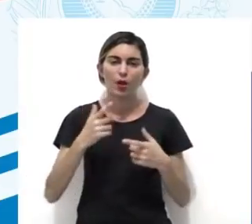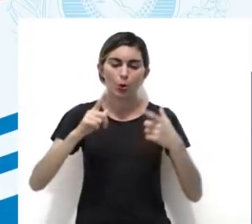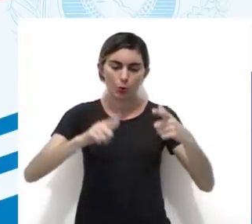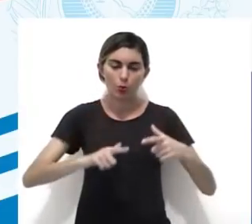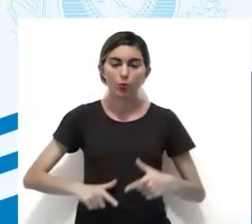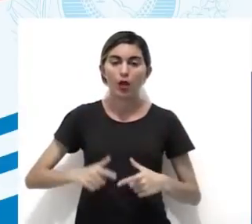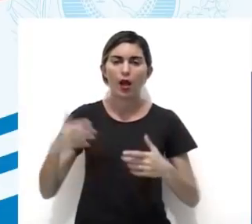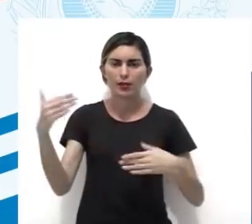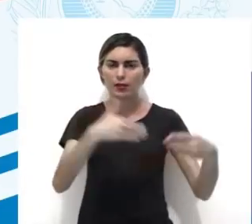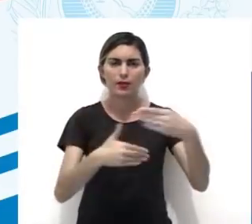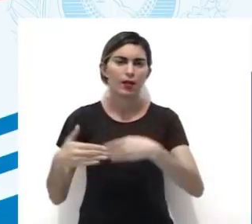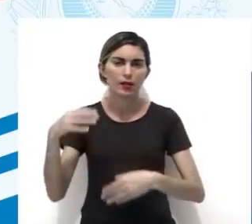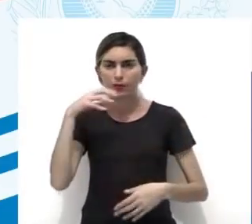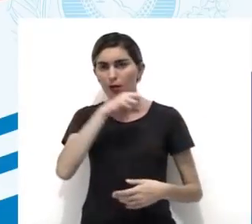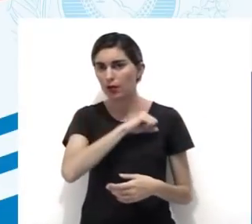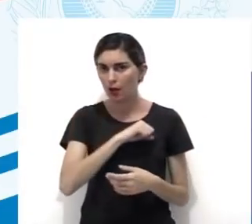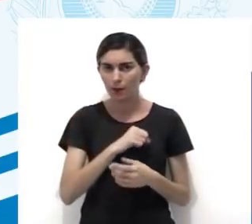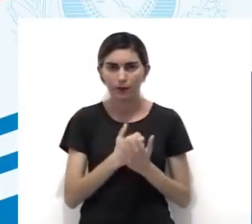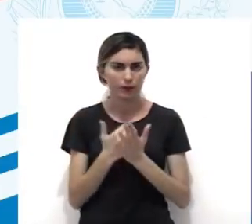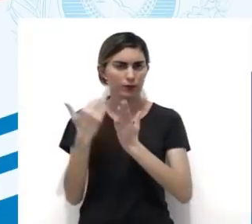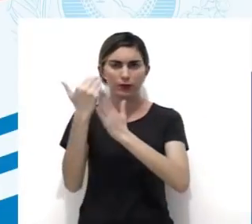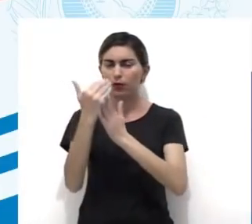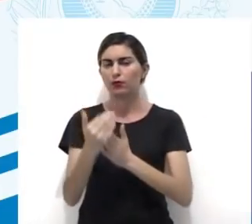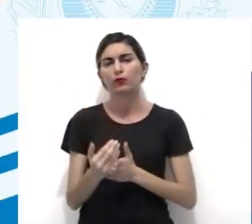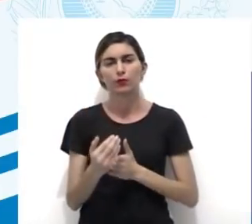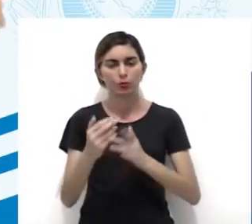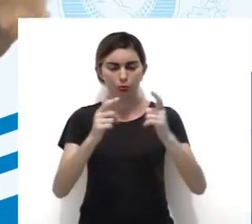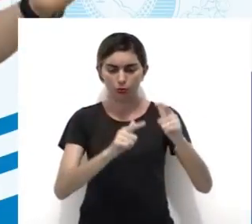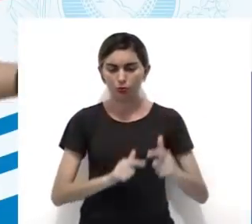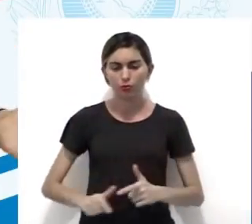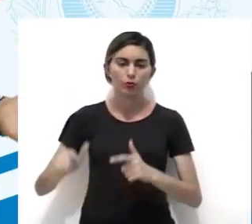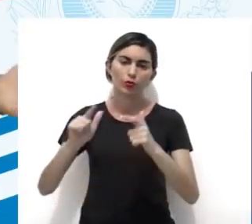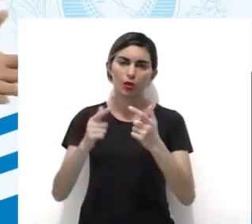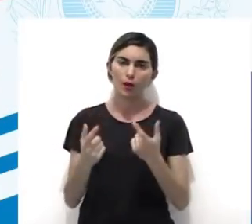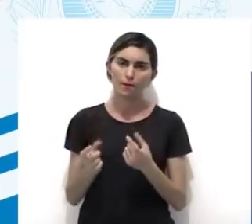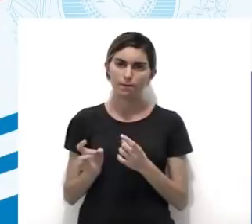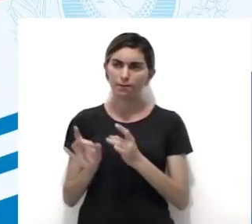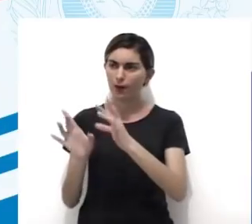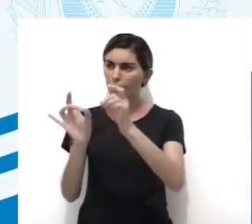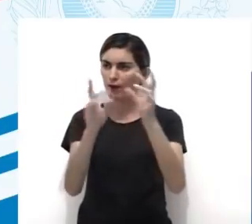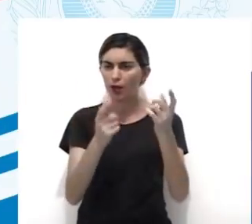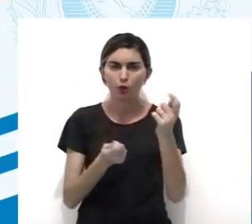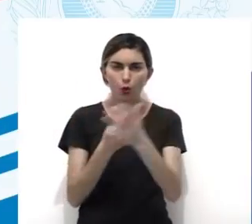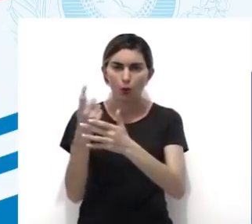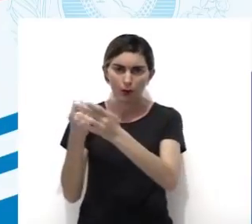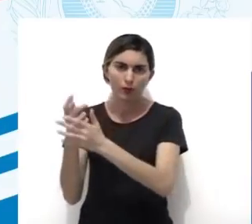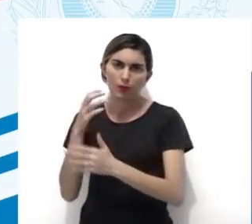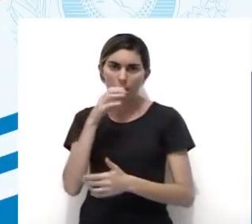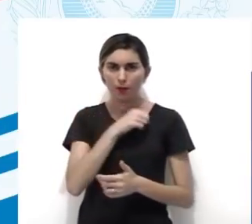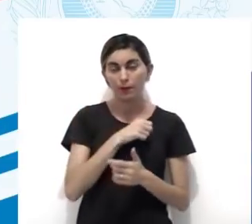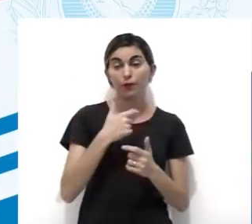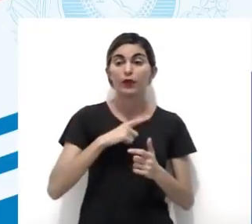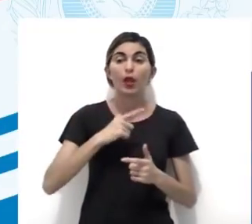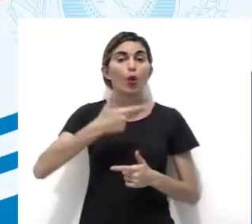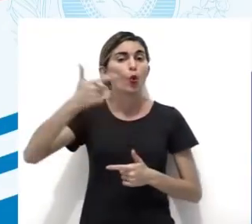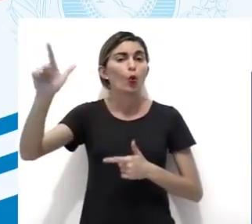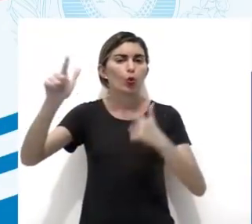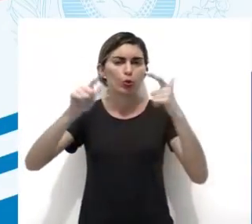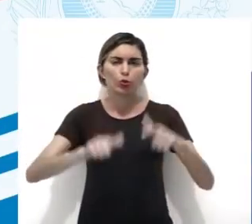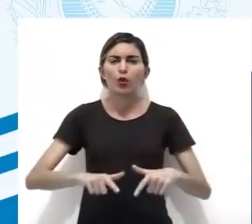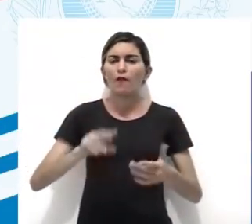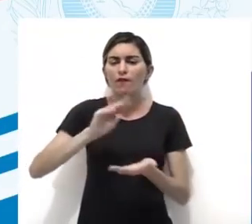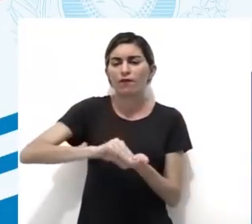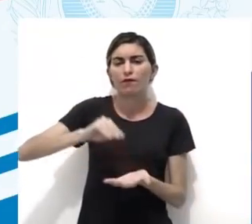o acesso a esses produtos é maior, portanto, são espaços de consumo, né? Mas existem os outros espaços